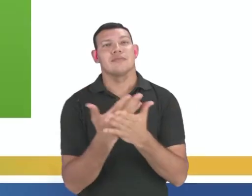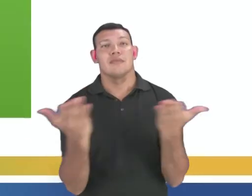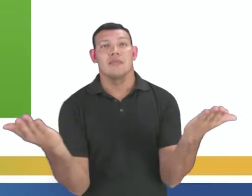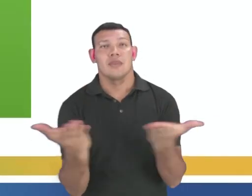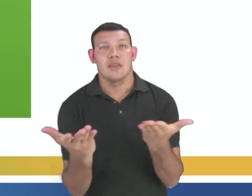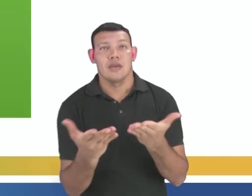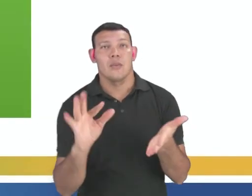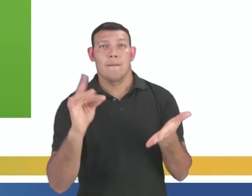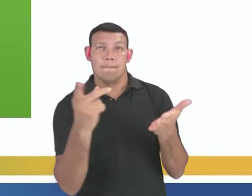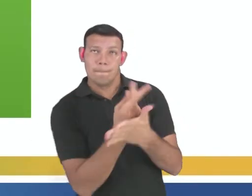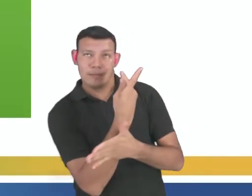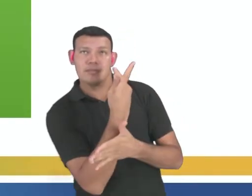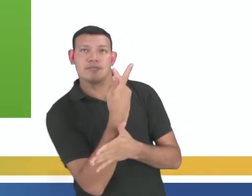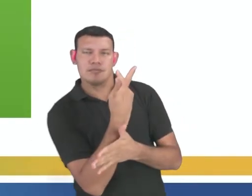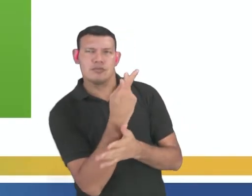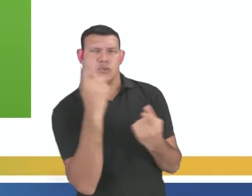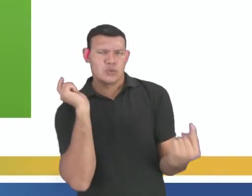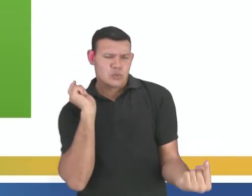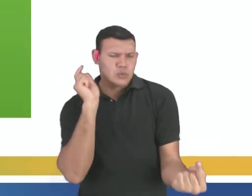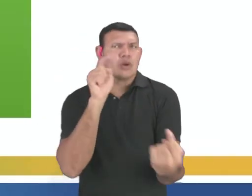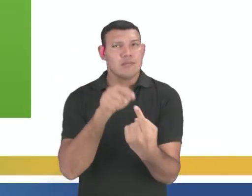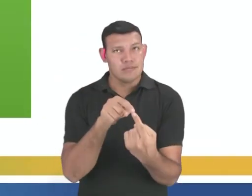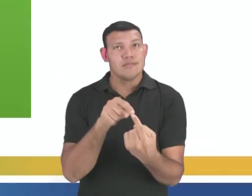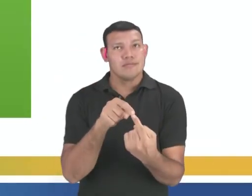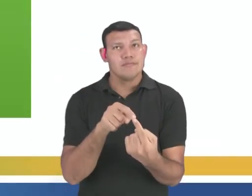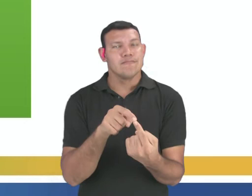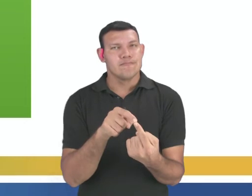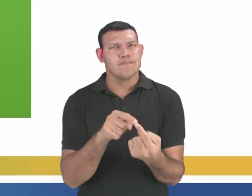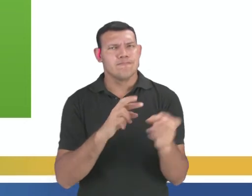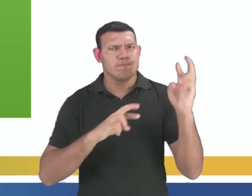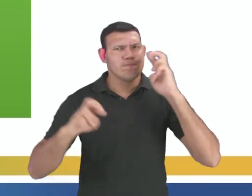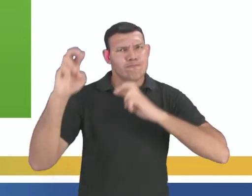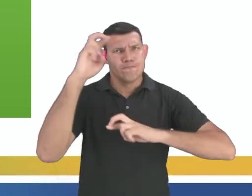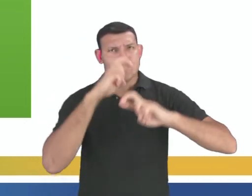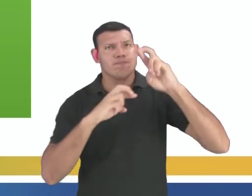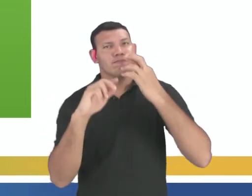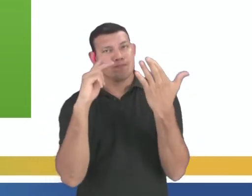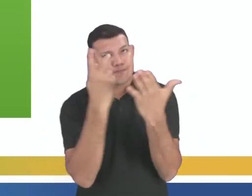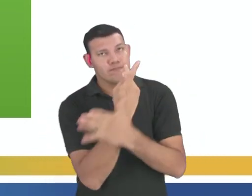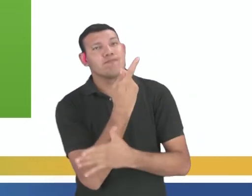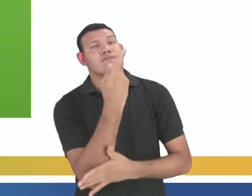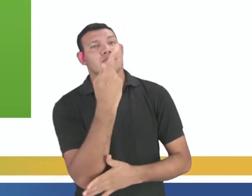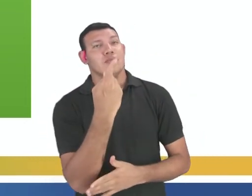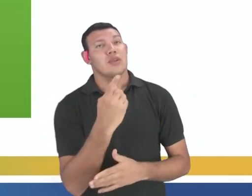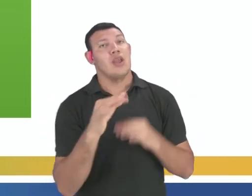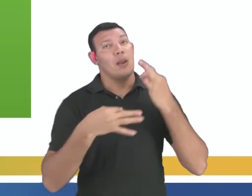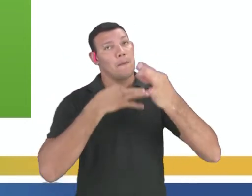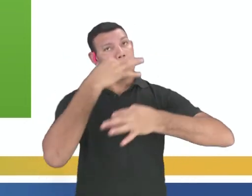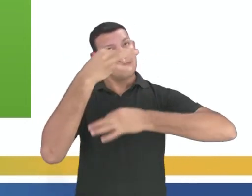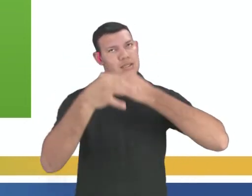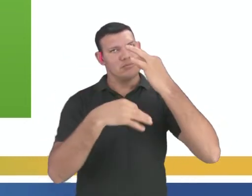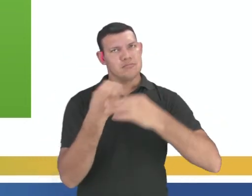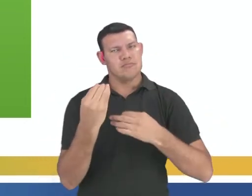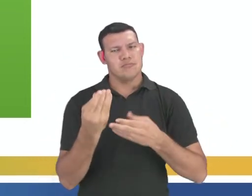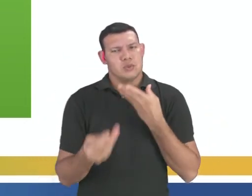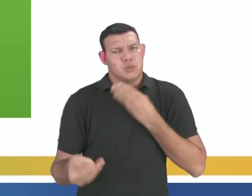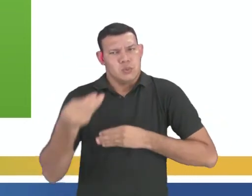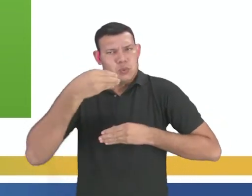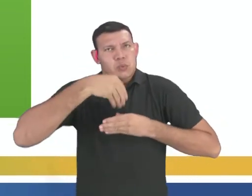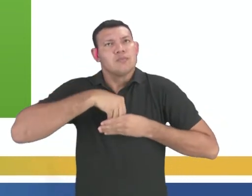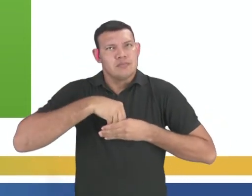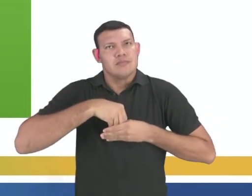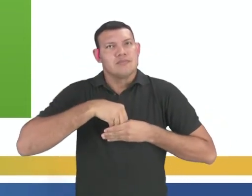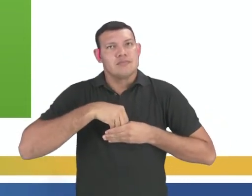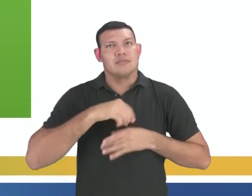viu que o fato é algo mais objetivo, aquilo que se observa ou acontece. Já a opinião, ela é mais